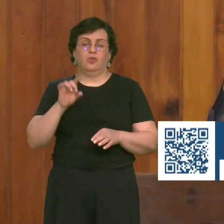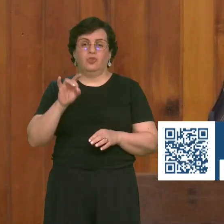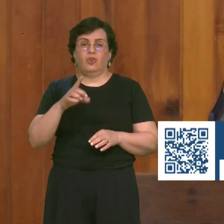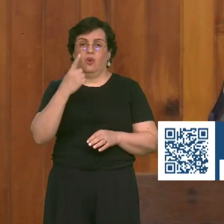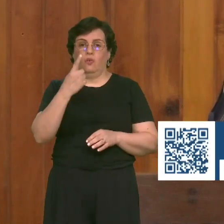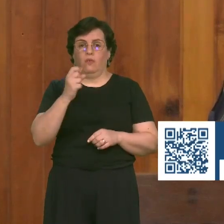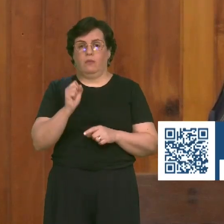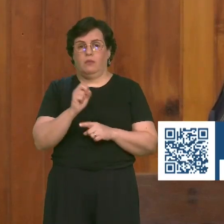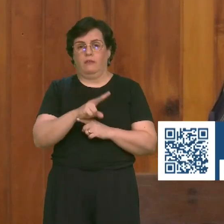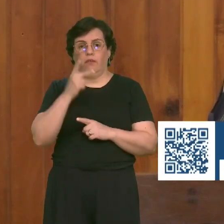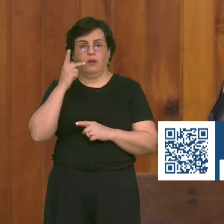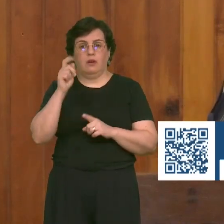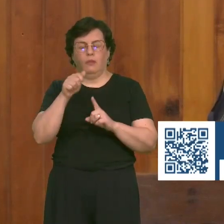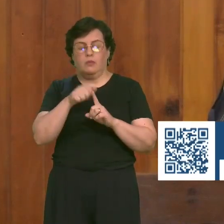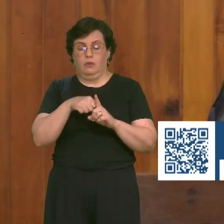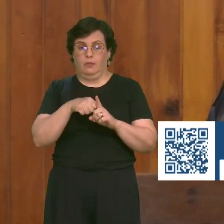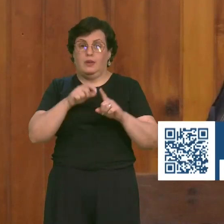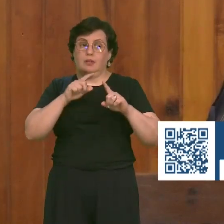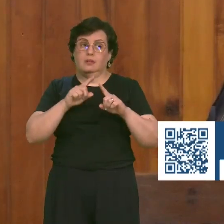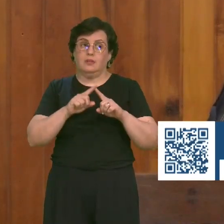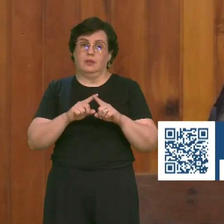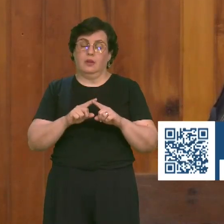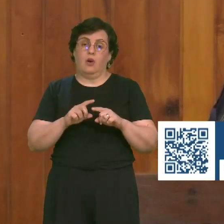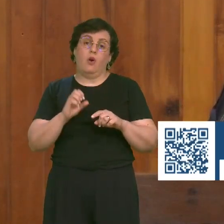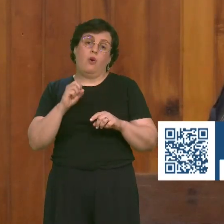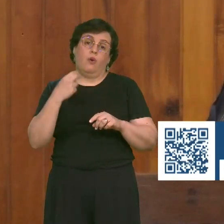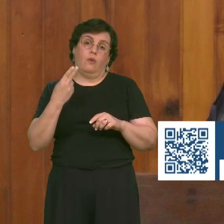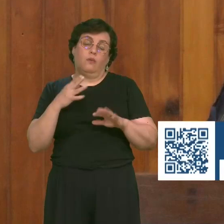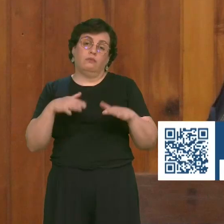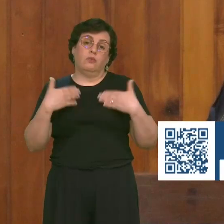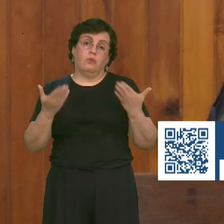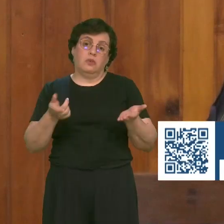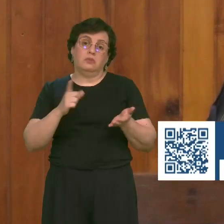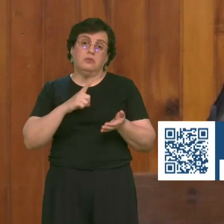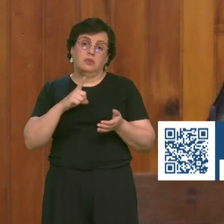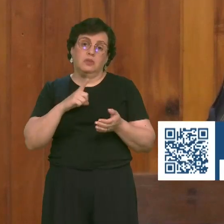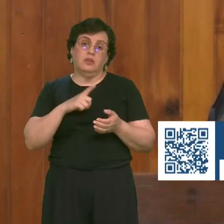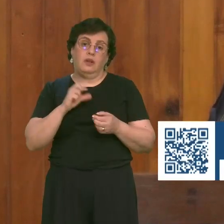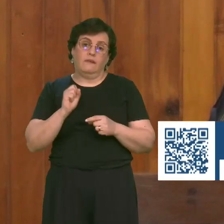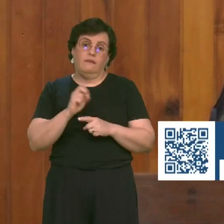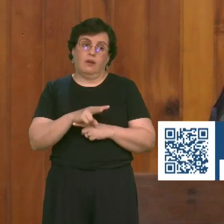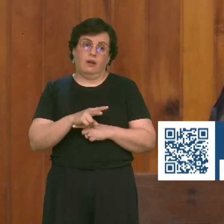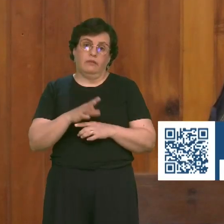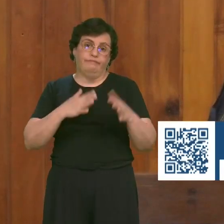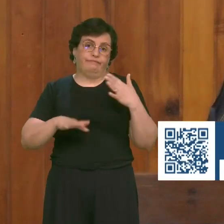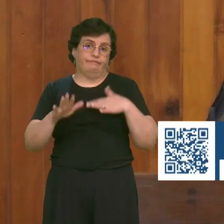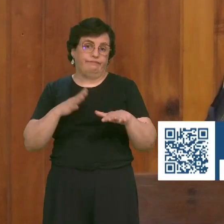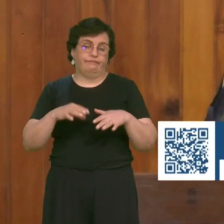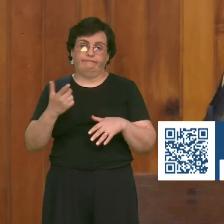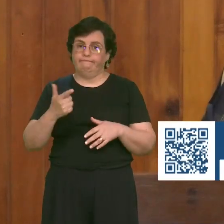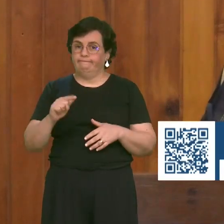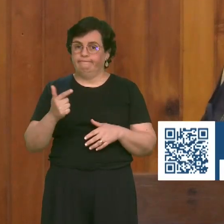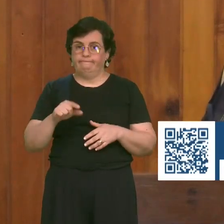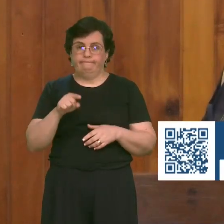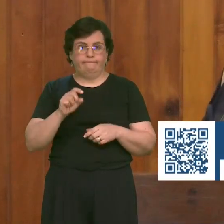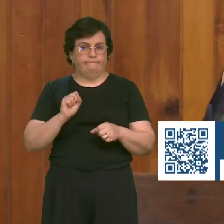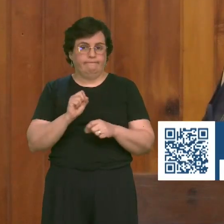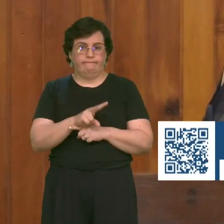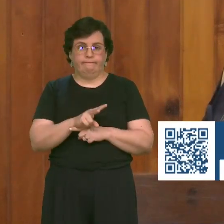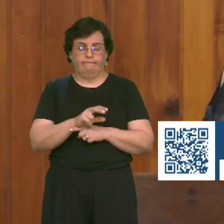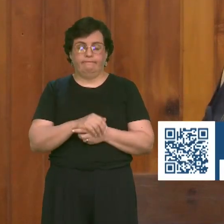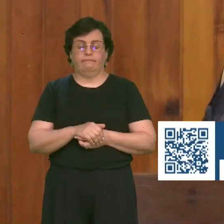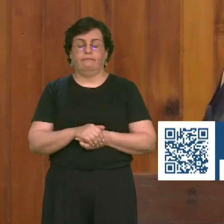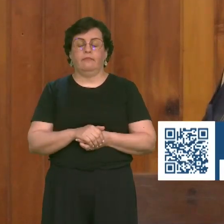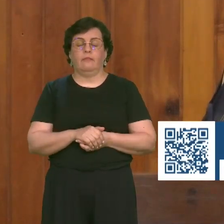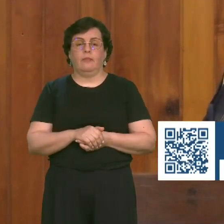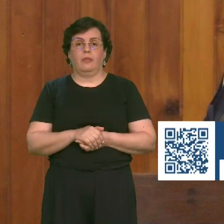uma vaga por mês ou quando há vaga muitas das vezes não há vaga Vale ainda